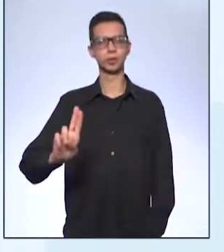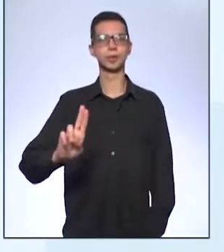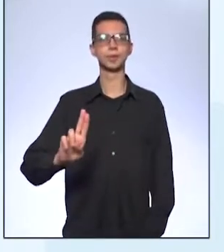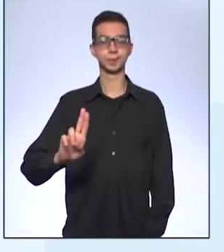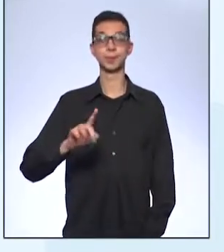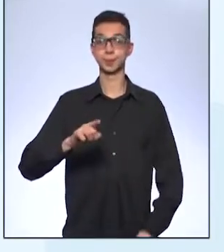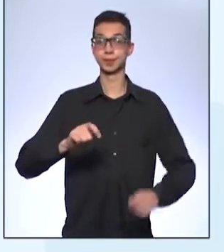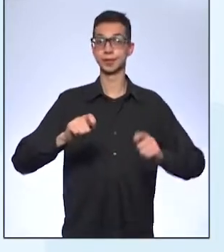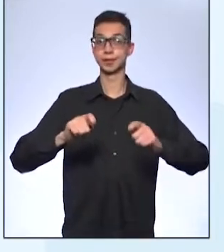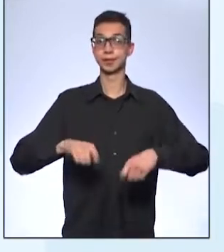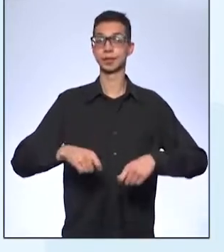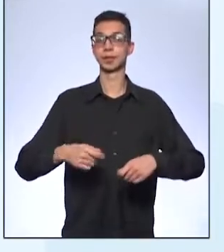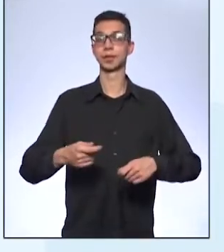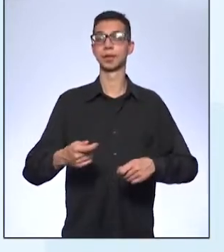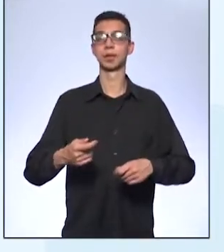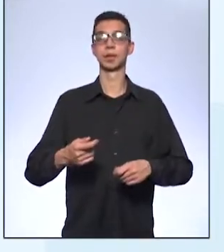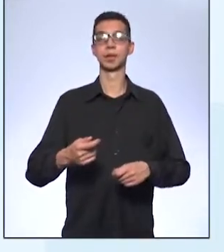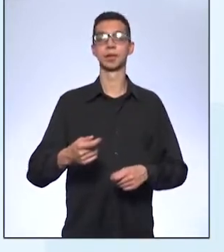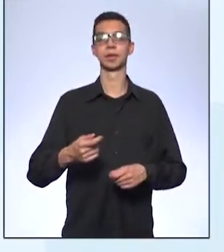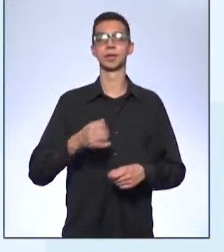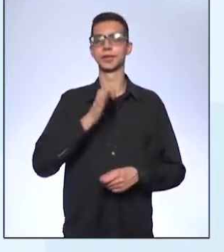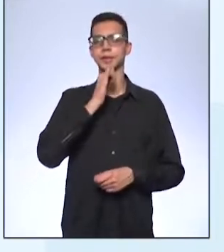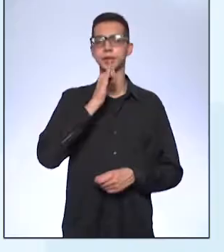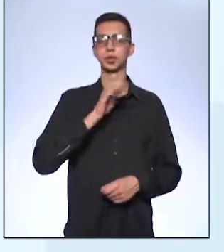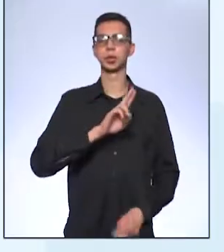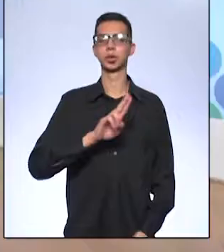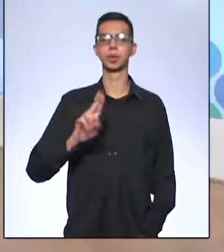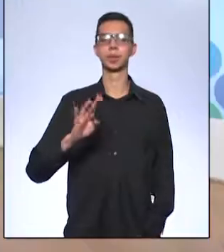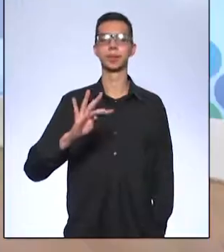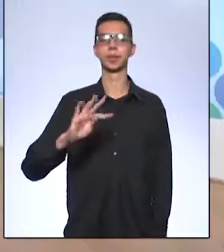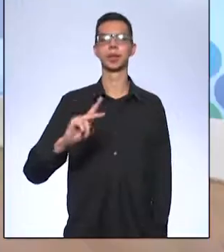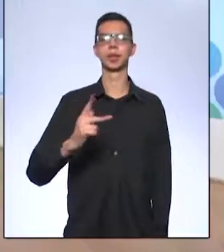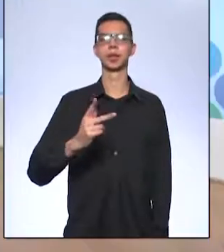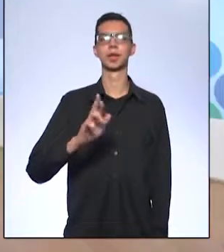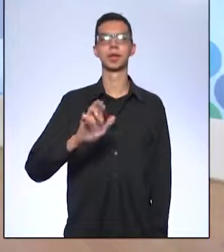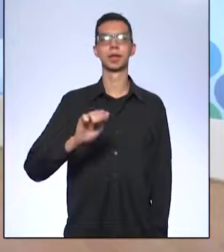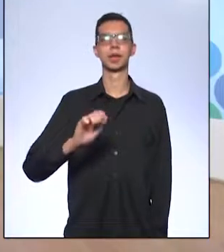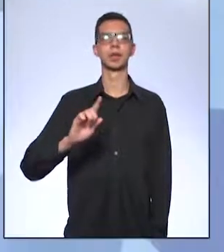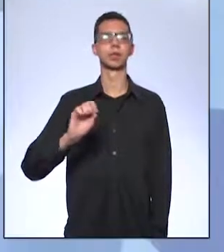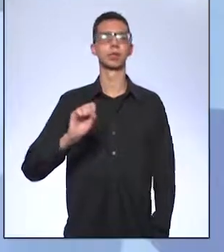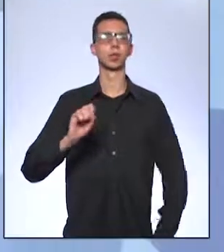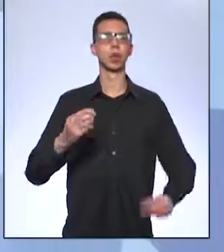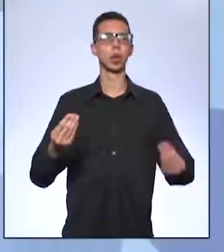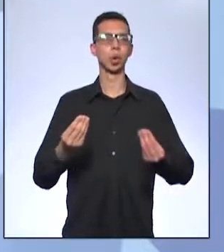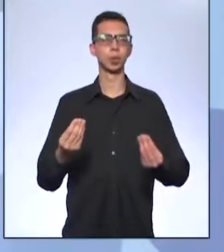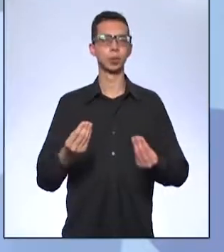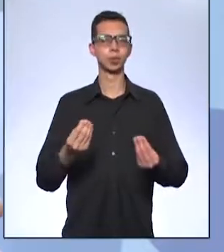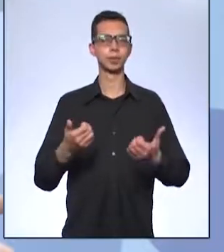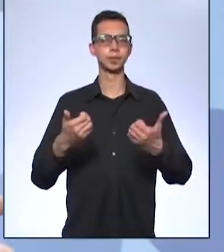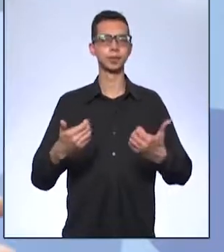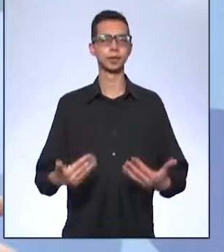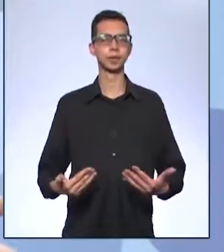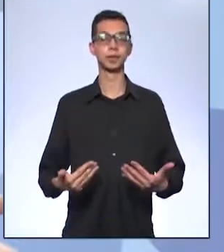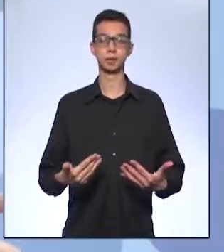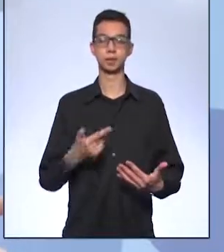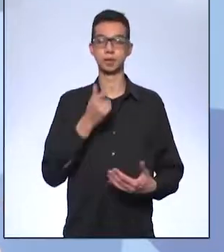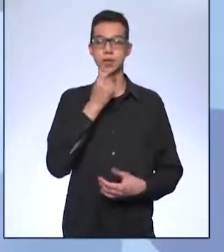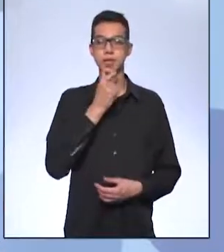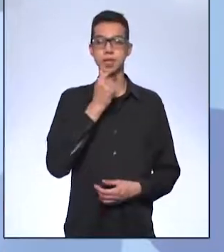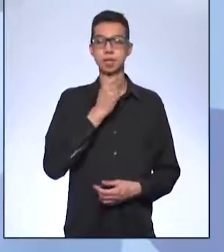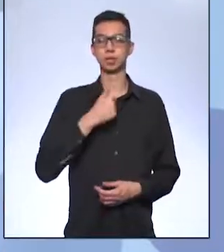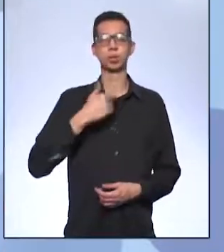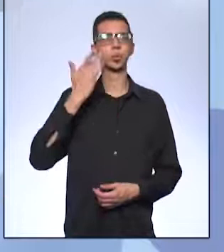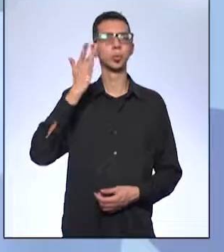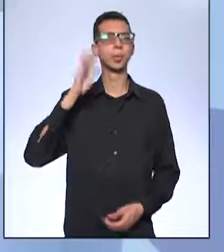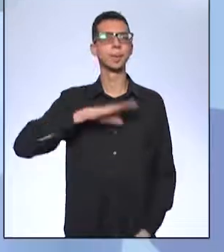fazer nos threads. Né? Como é que a gente traduz o threads? É aquele fórum, né, o pessoal fala thread mesmo em inglês, eu não sei como é